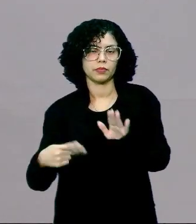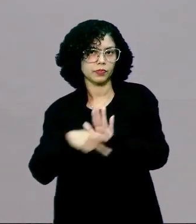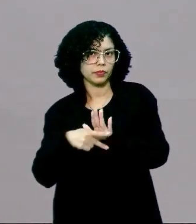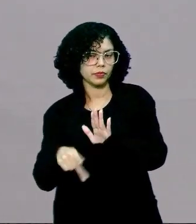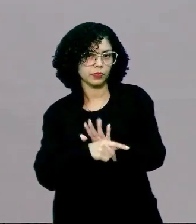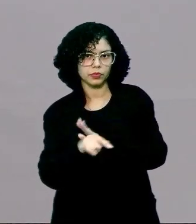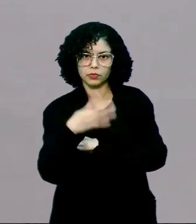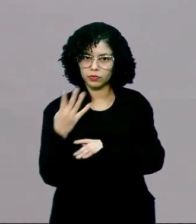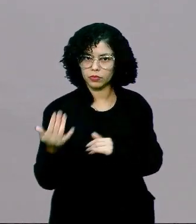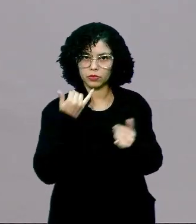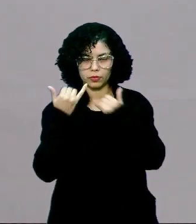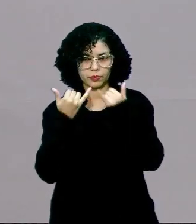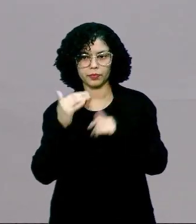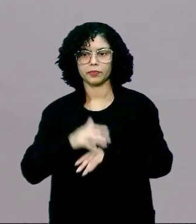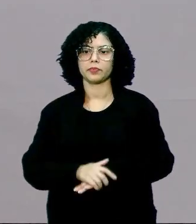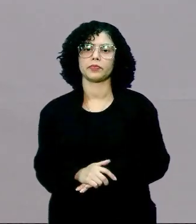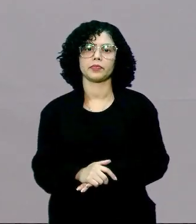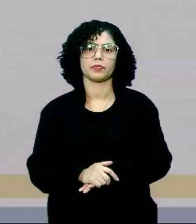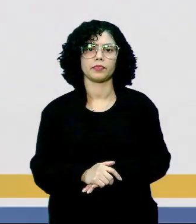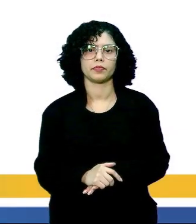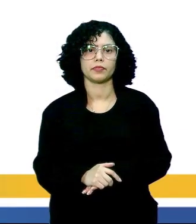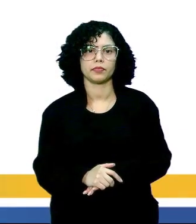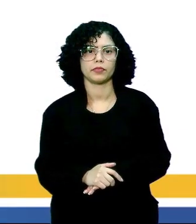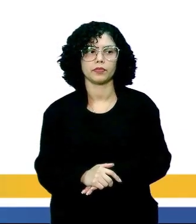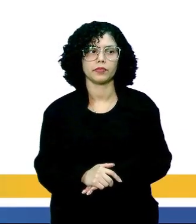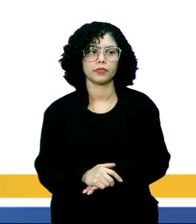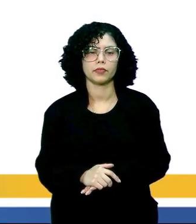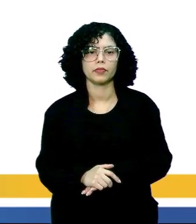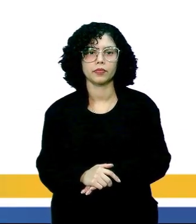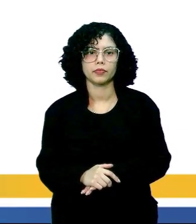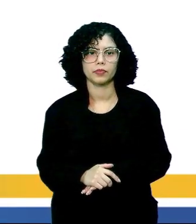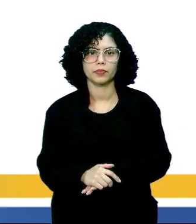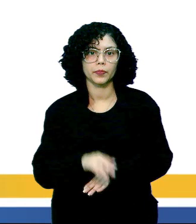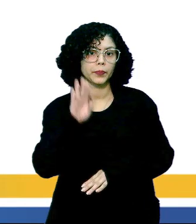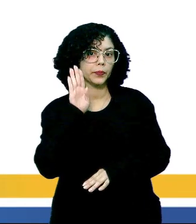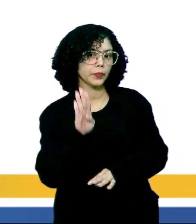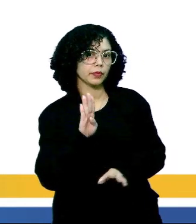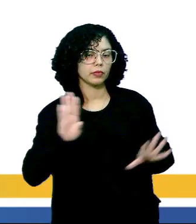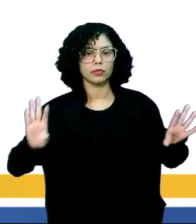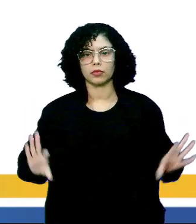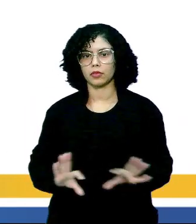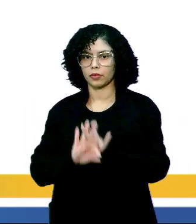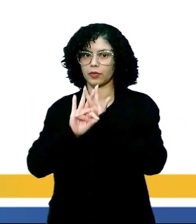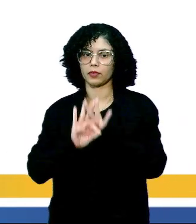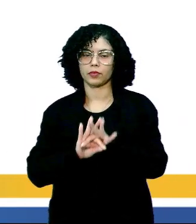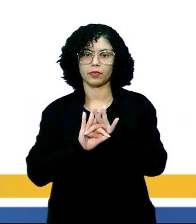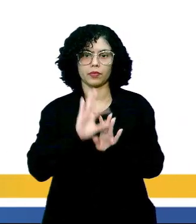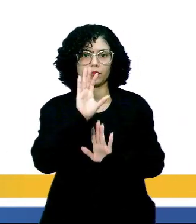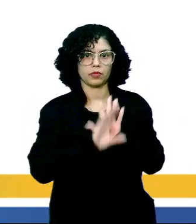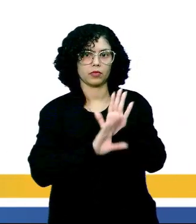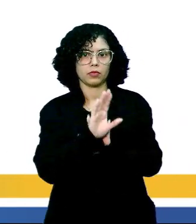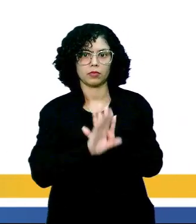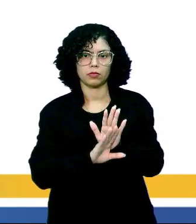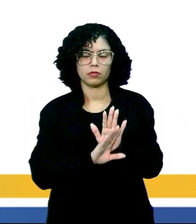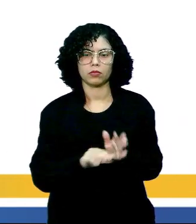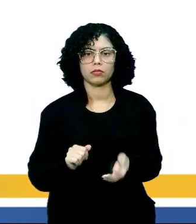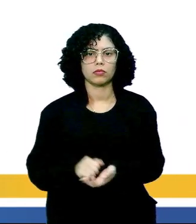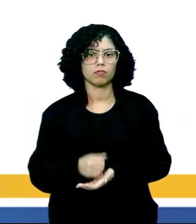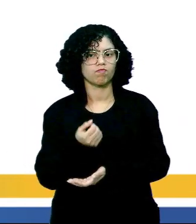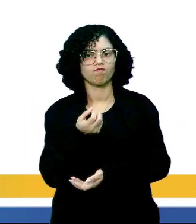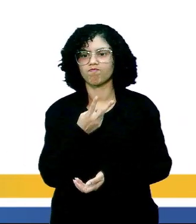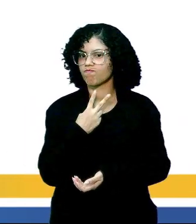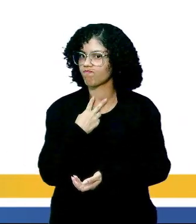exatamente a quantidade de informação que ele está realmente preocupado, ok? Letra B. Veiculação de